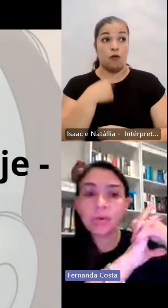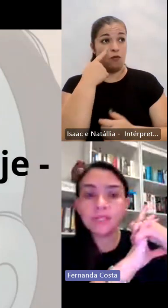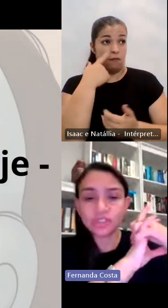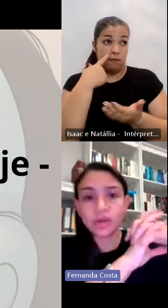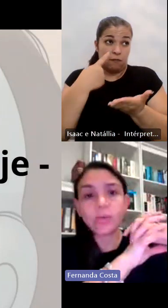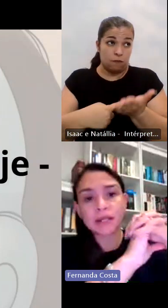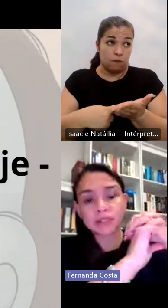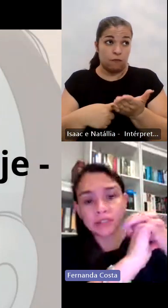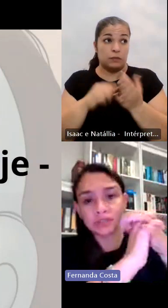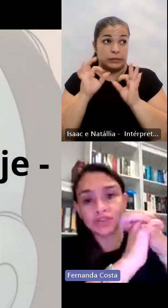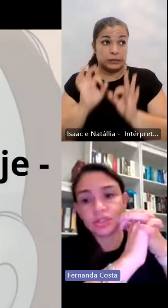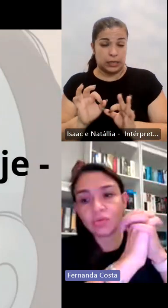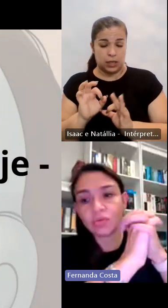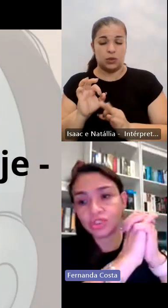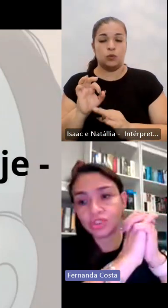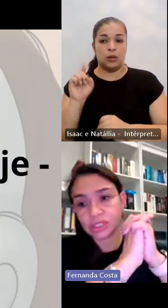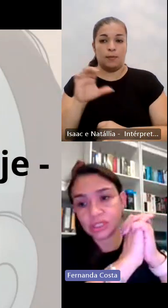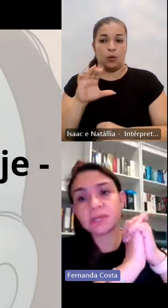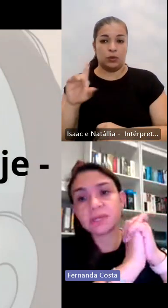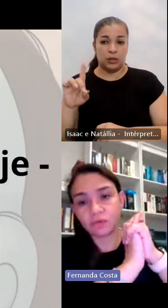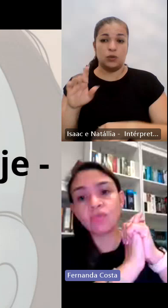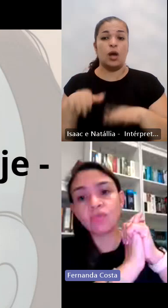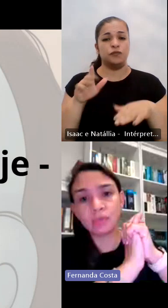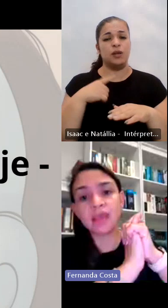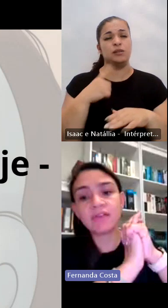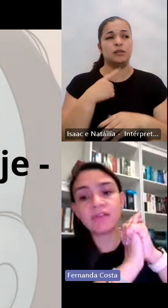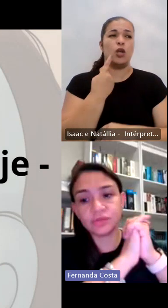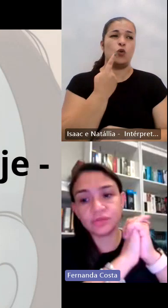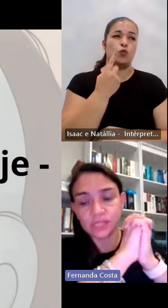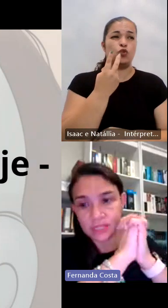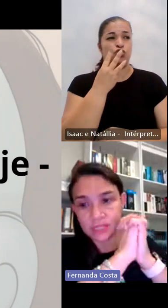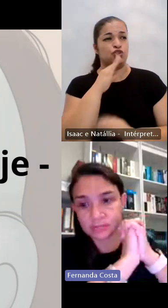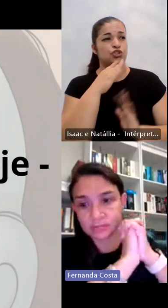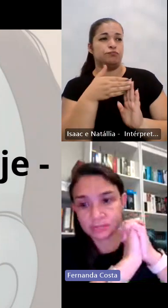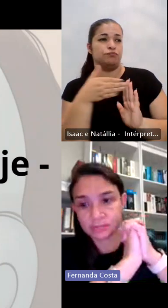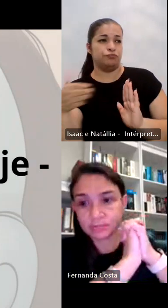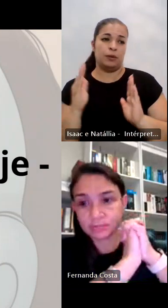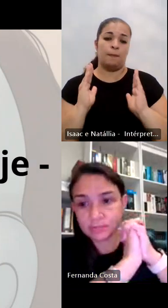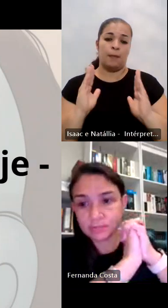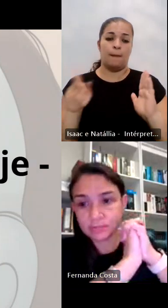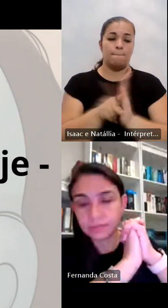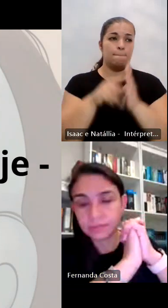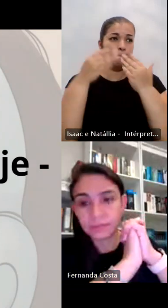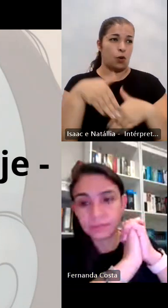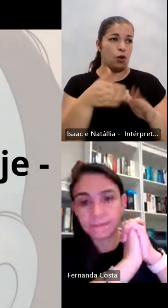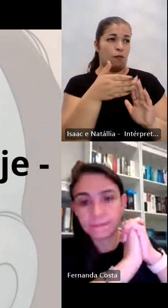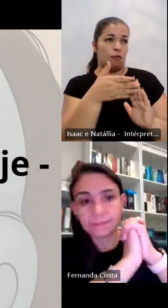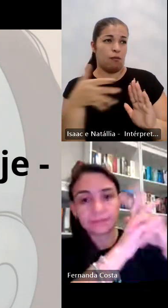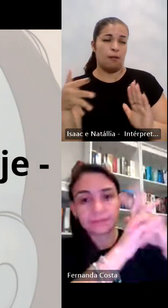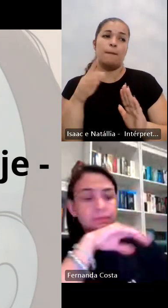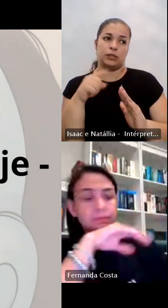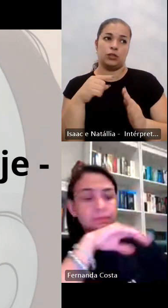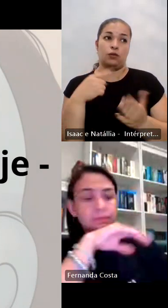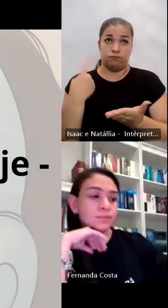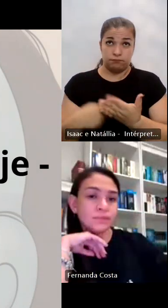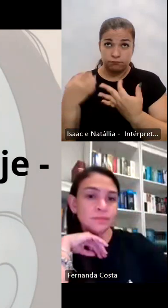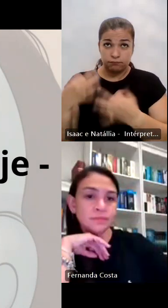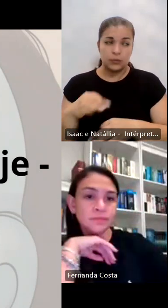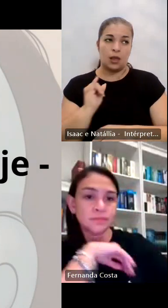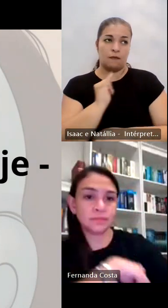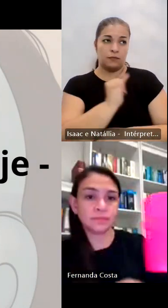coordenação. Normalmente tem um prazinho de alguns dias, mas eu vou confirmar e aviso vocês. Assim, é porque no dia 19 do 12,